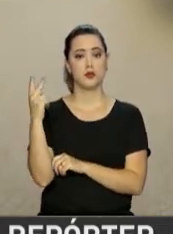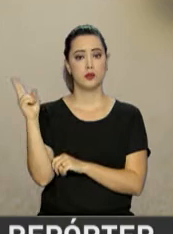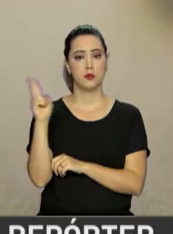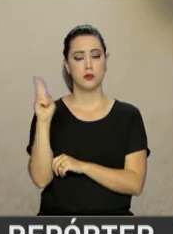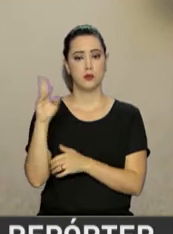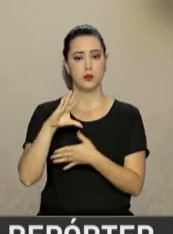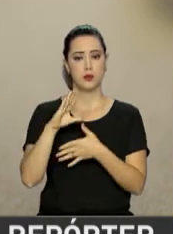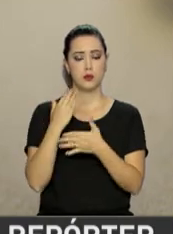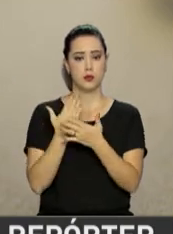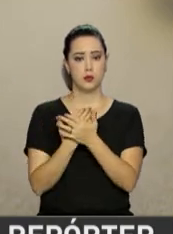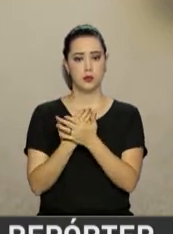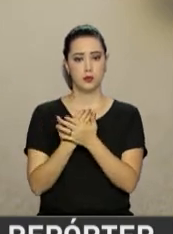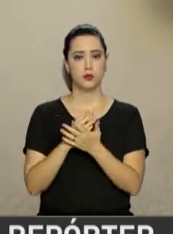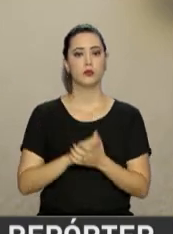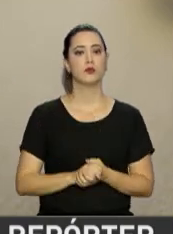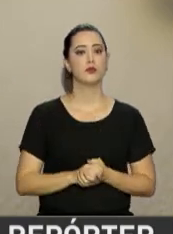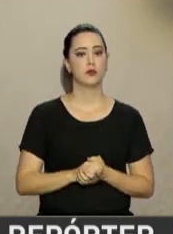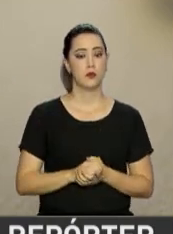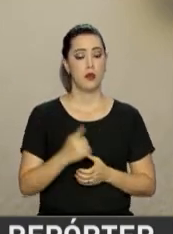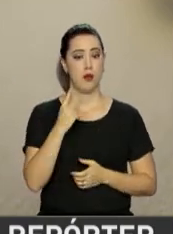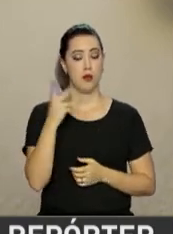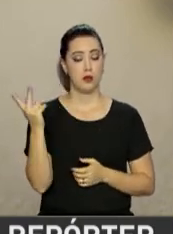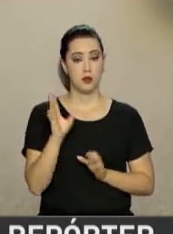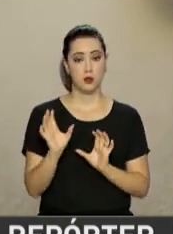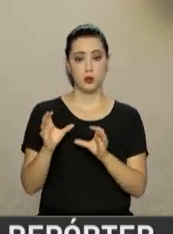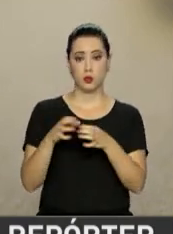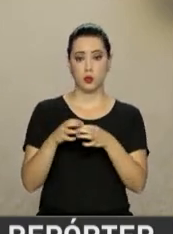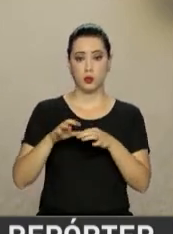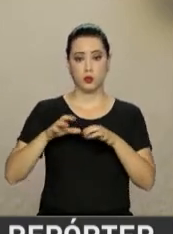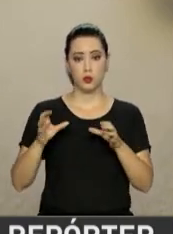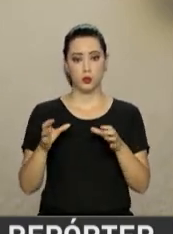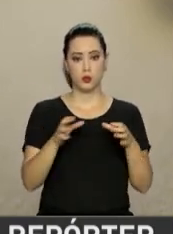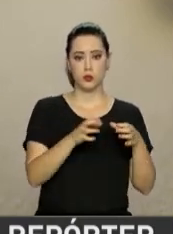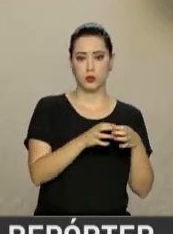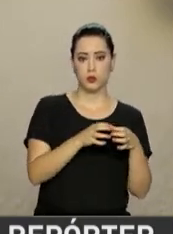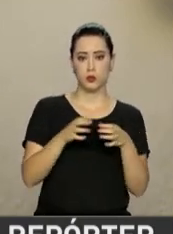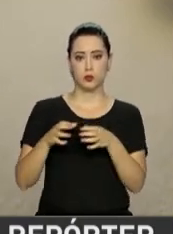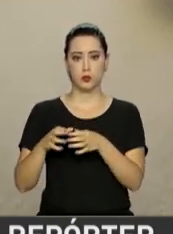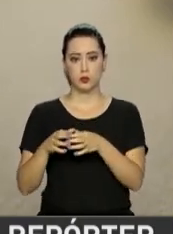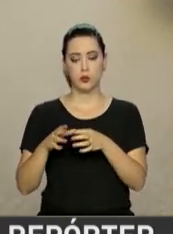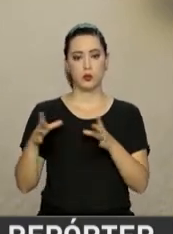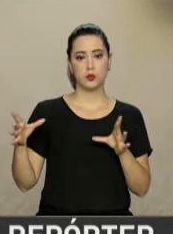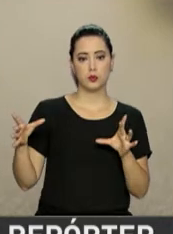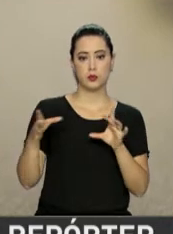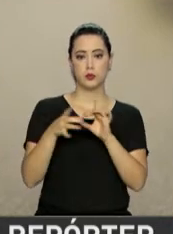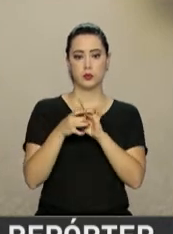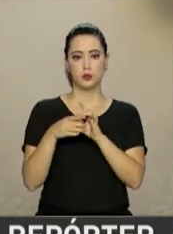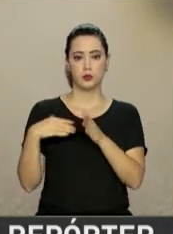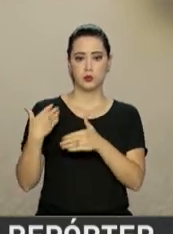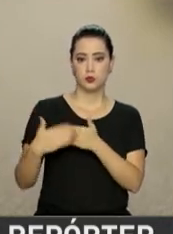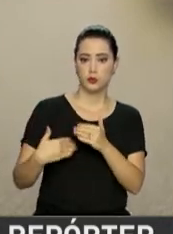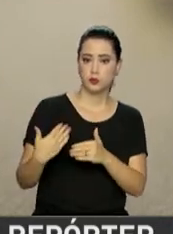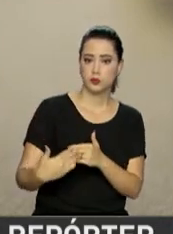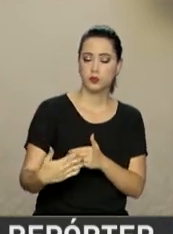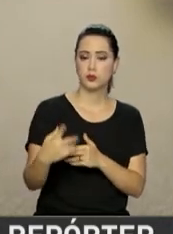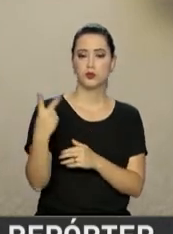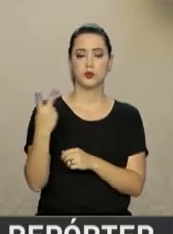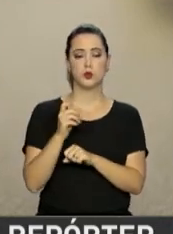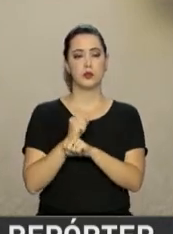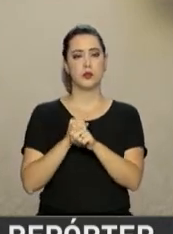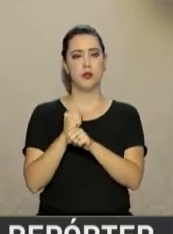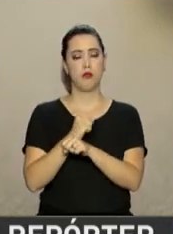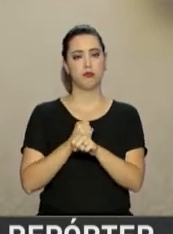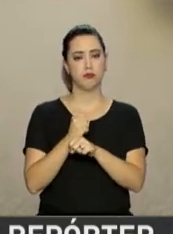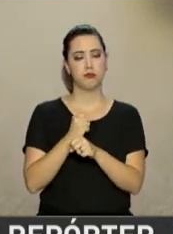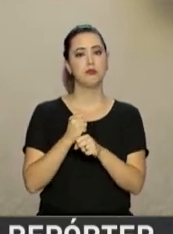forma o mercosul esses blocos vem se aproximando nos últimos anos os dois países têm ainda um acordo